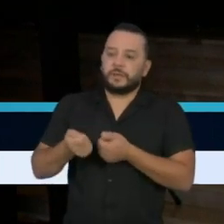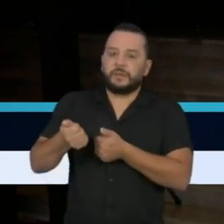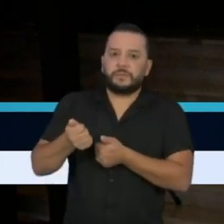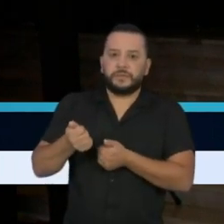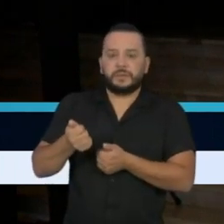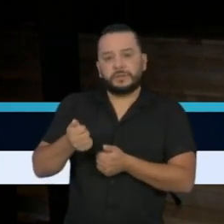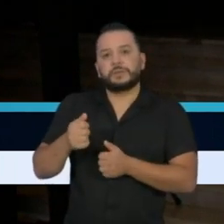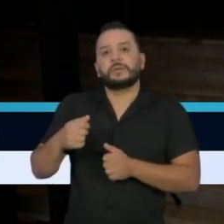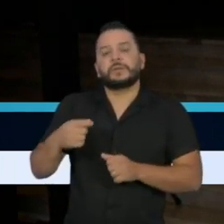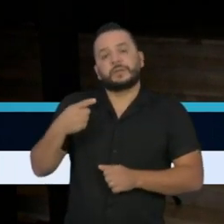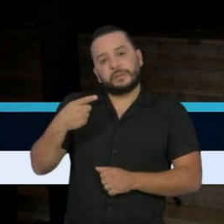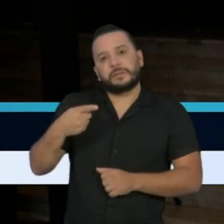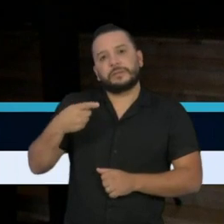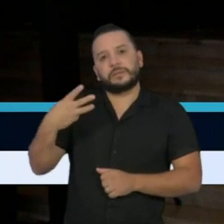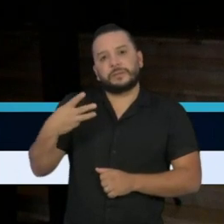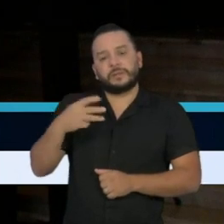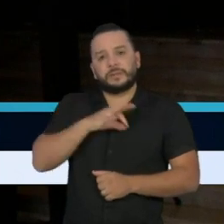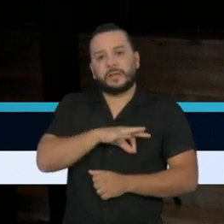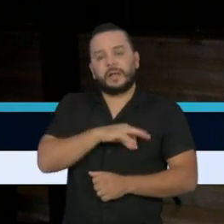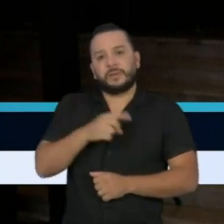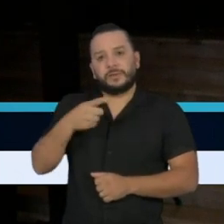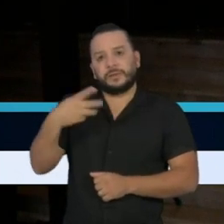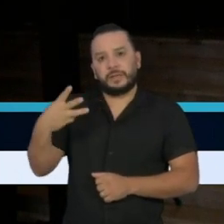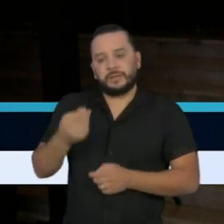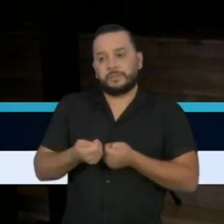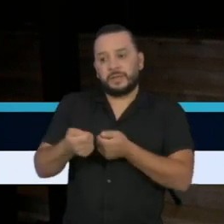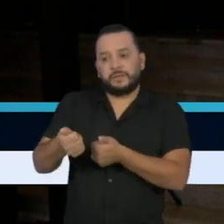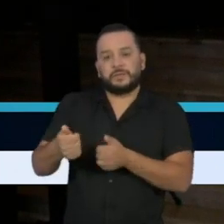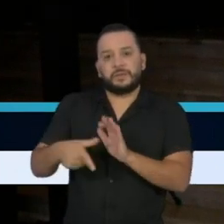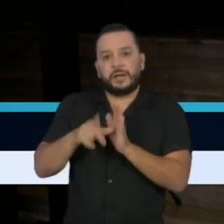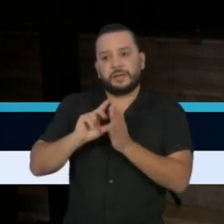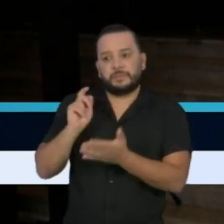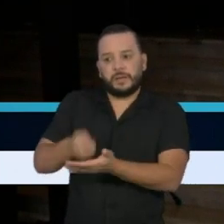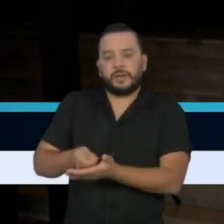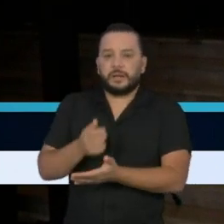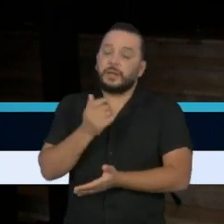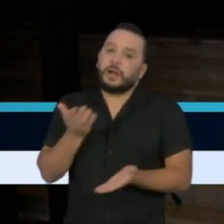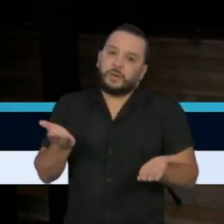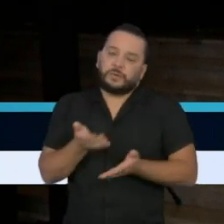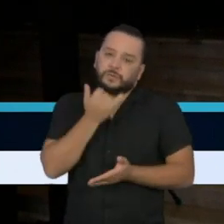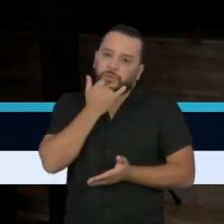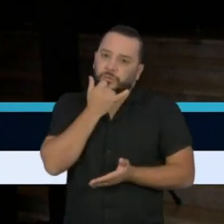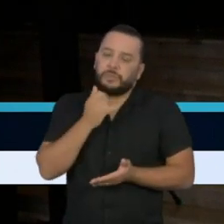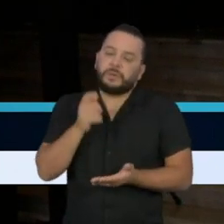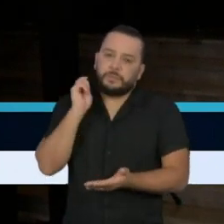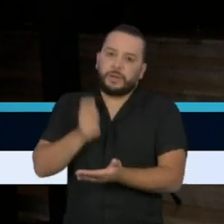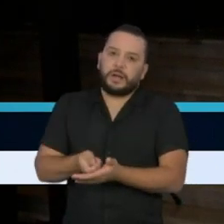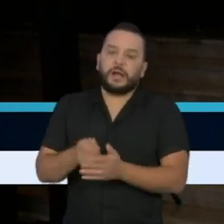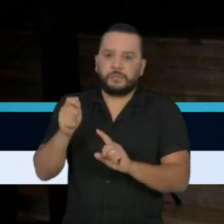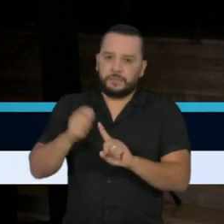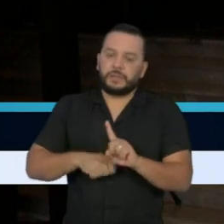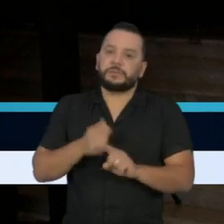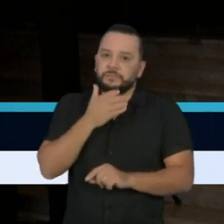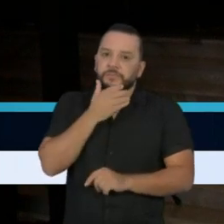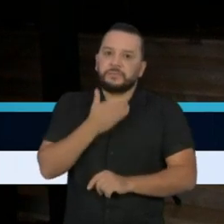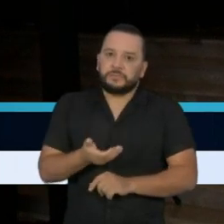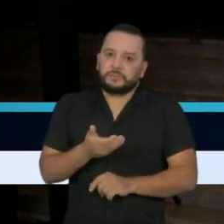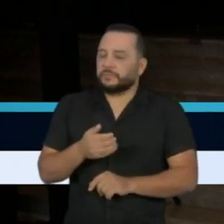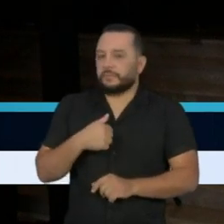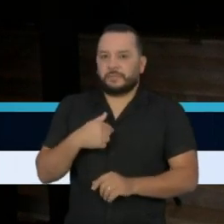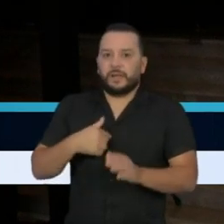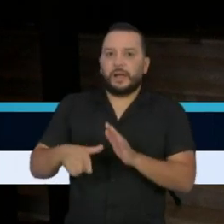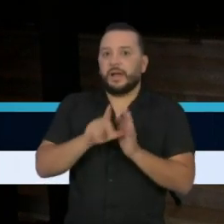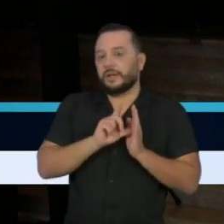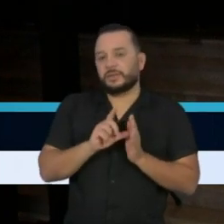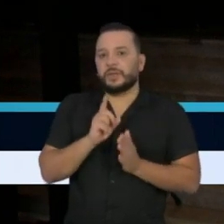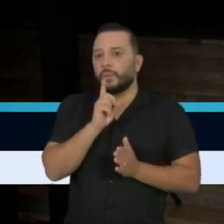do seu 13º. O que o decreto faz é dizer, olha, o 13º será pago, portanto, no mês de dezembro e não mais parte